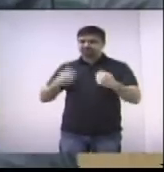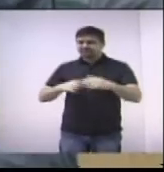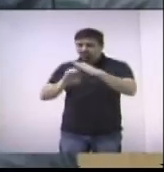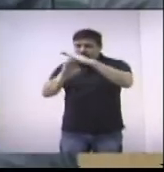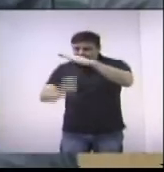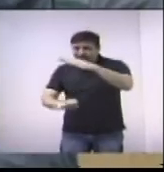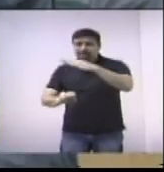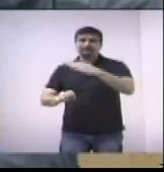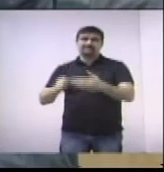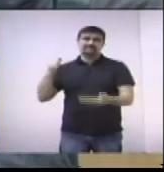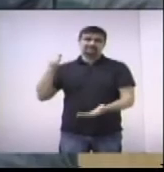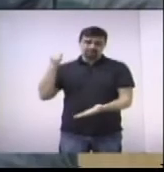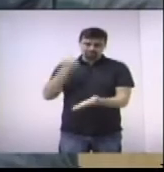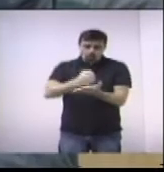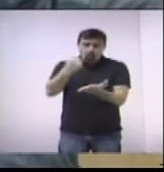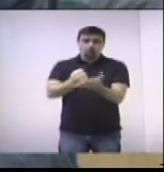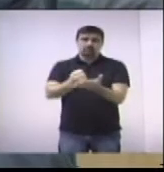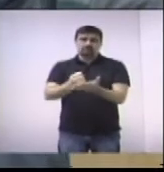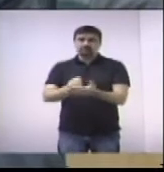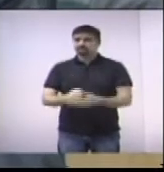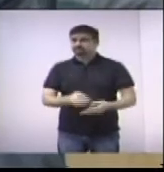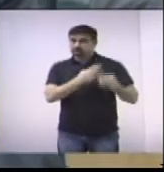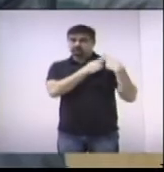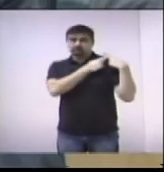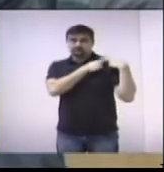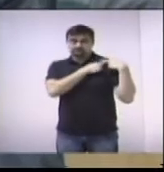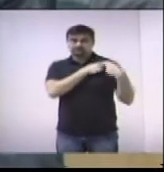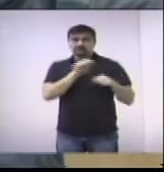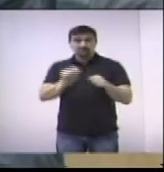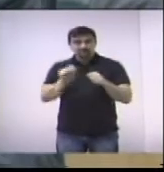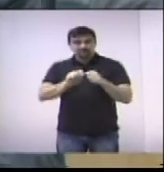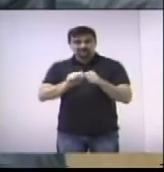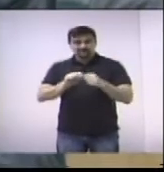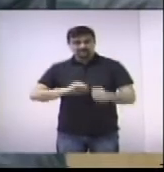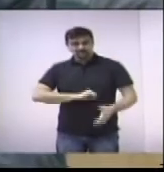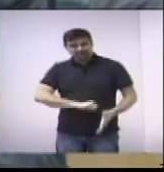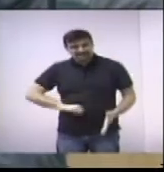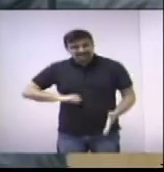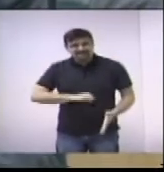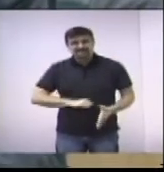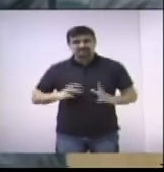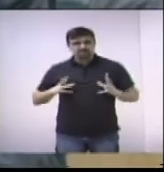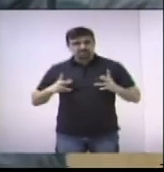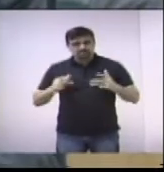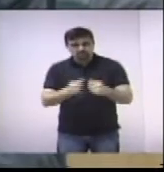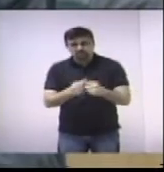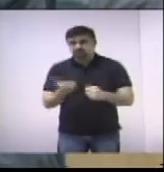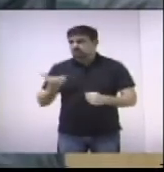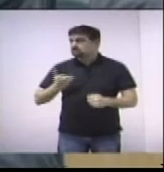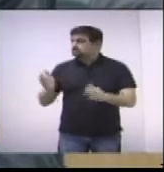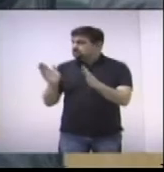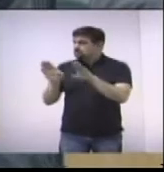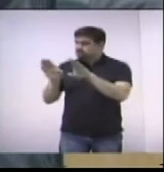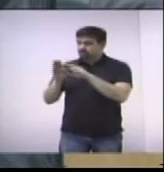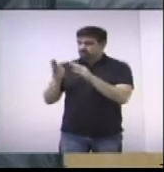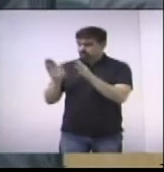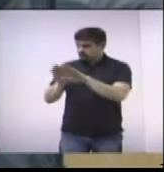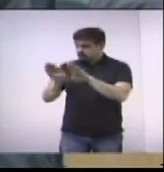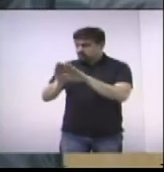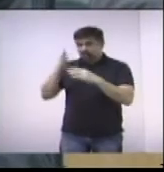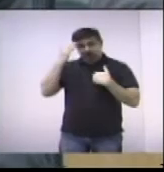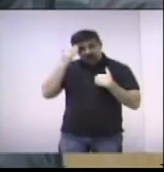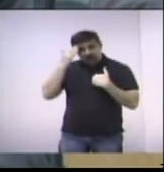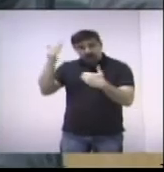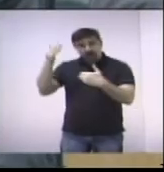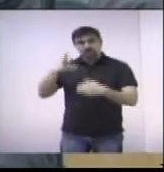E para finalizar, gostaria de parabenizar o executivo pelo retorno da entrega das cestas básicas, que tanto